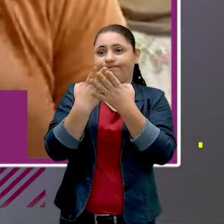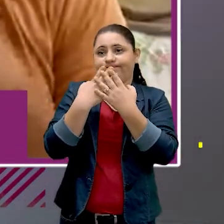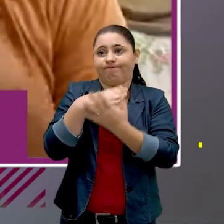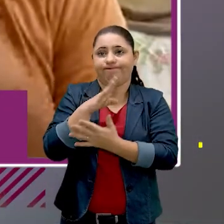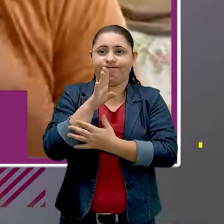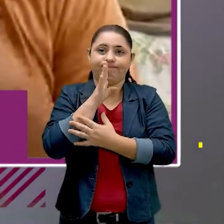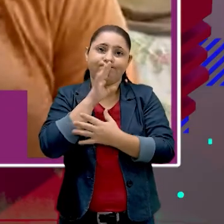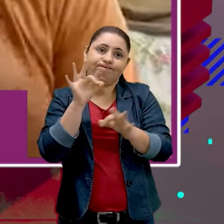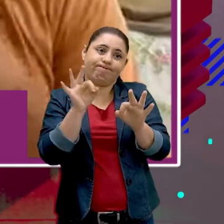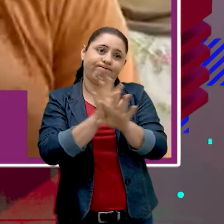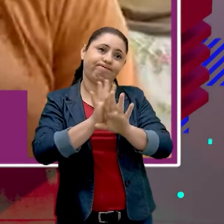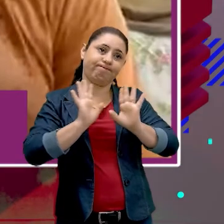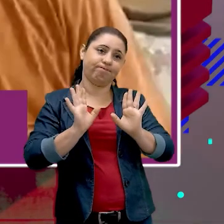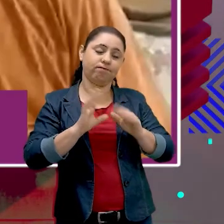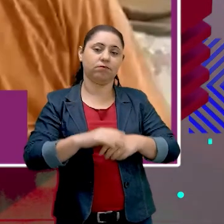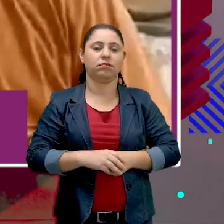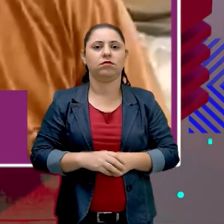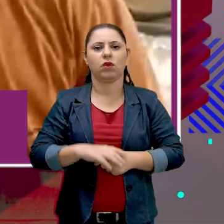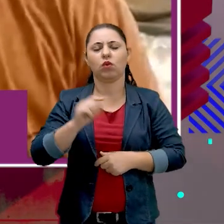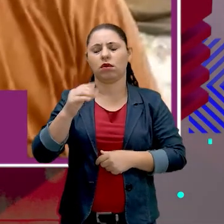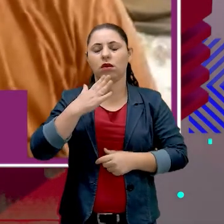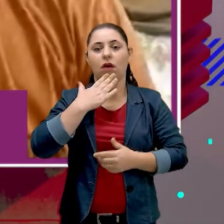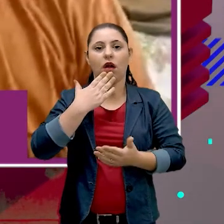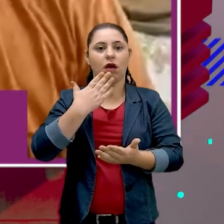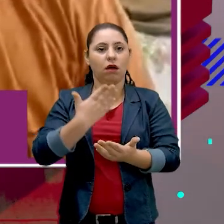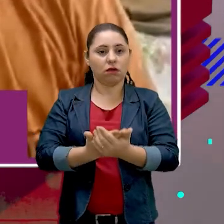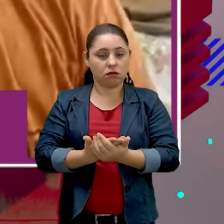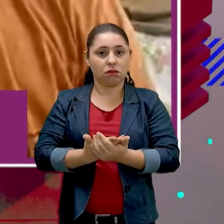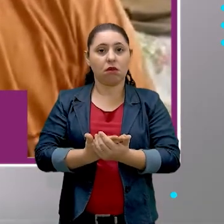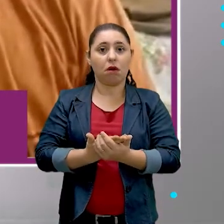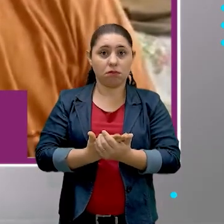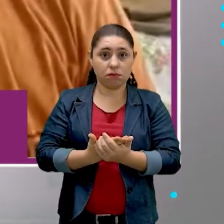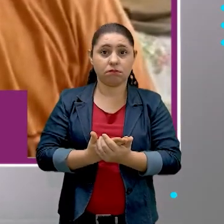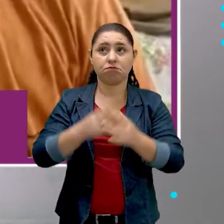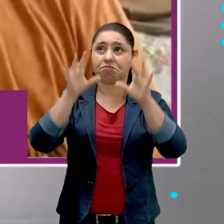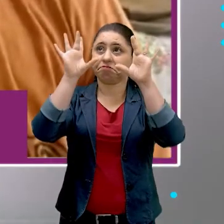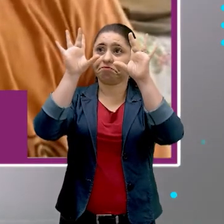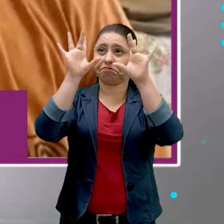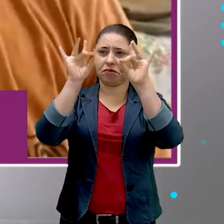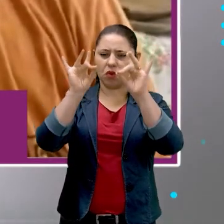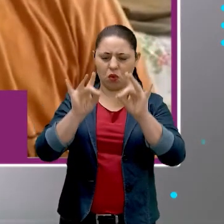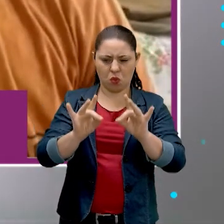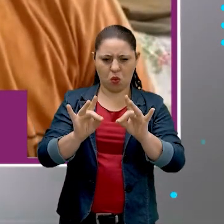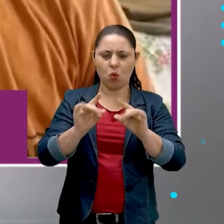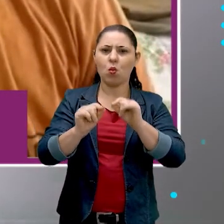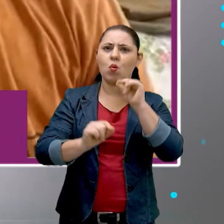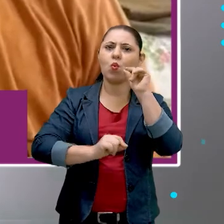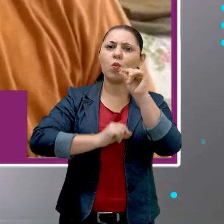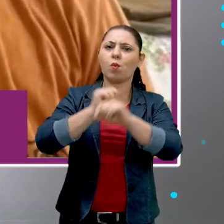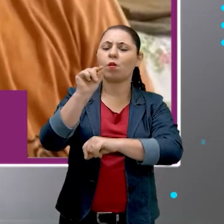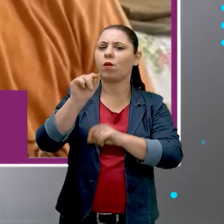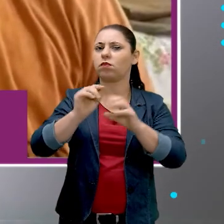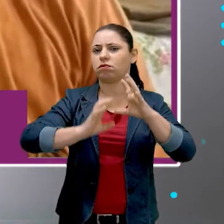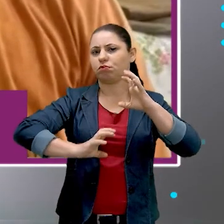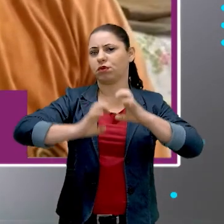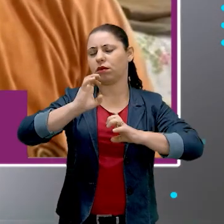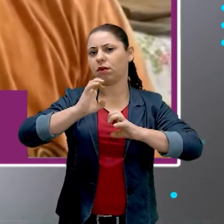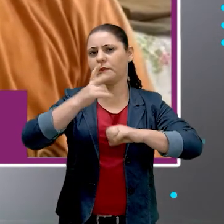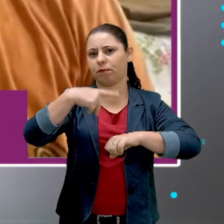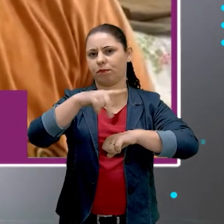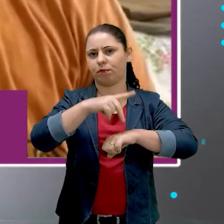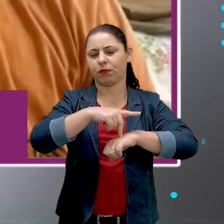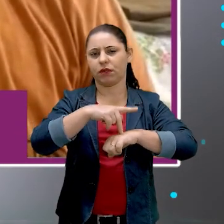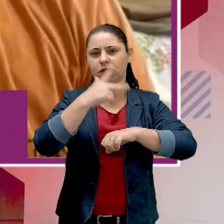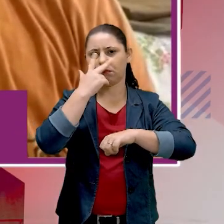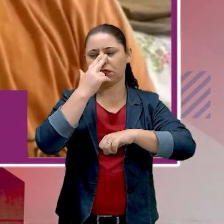amém, sim, pode deixar, não, senhor, não vamos lá e pronto, acabou. O que me surpreendeu foi em todo esse contexto de conflito, é